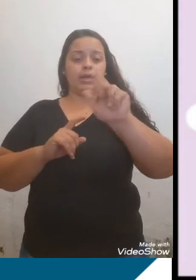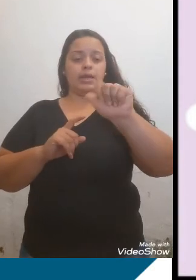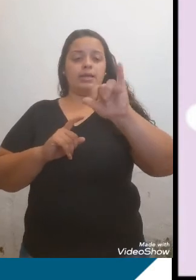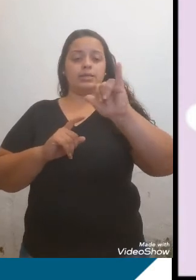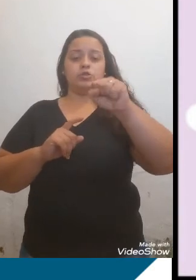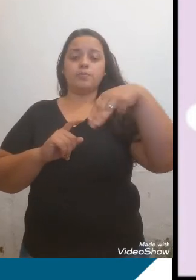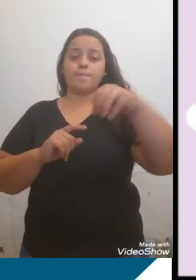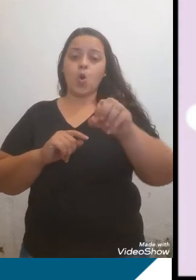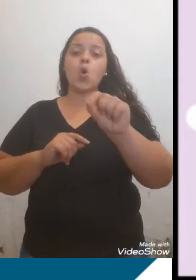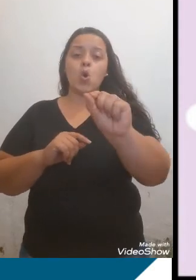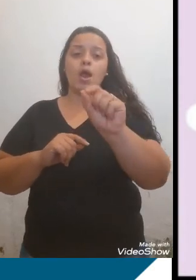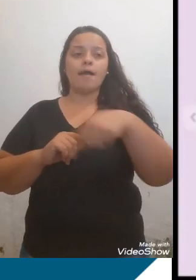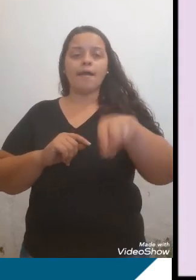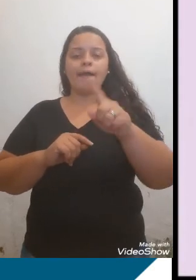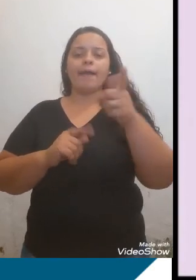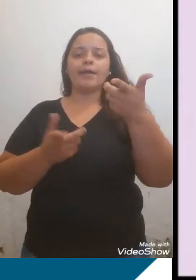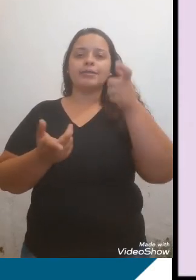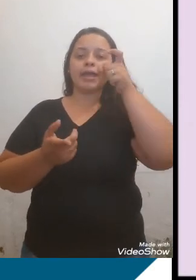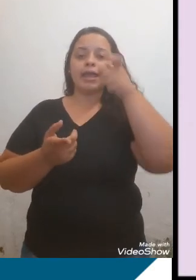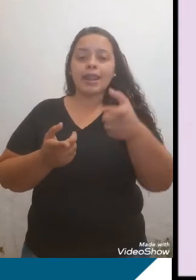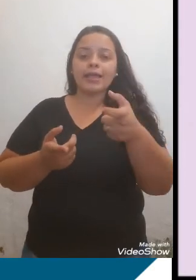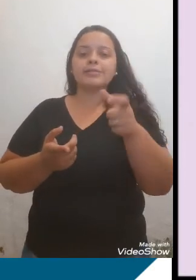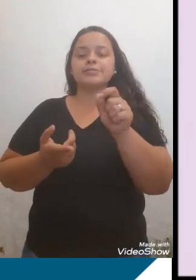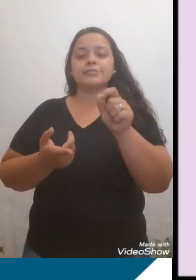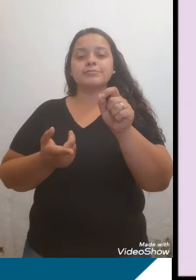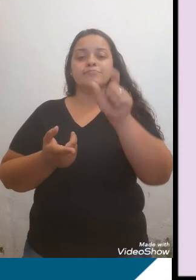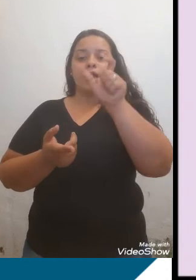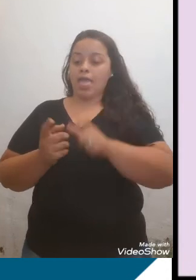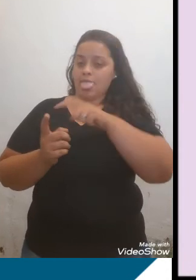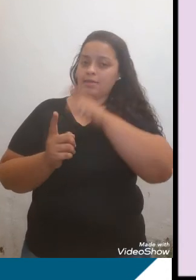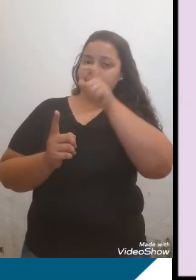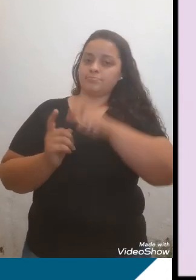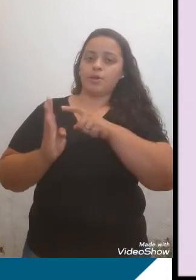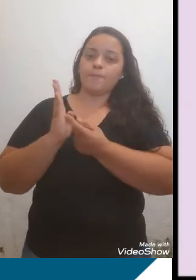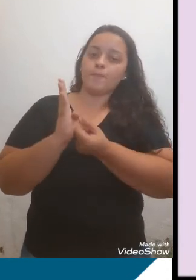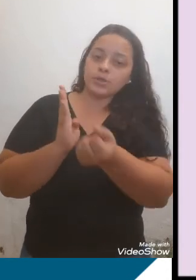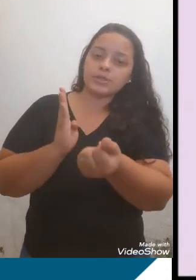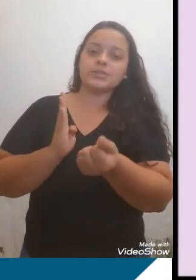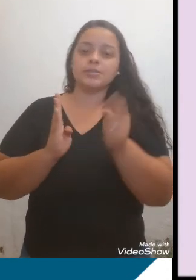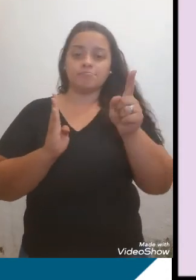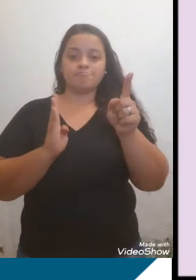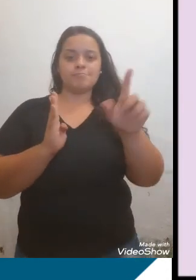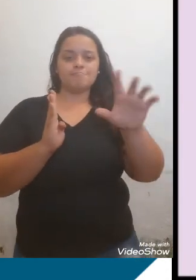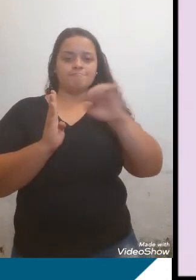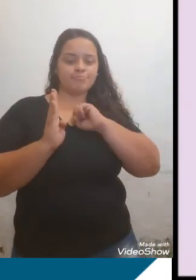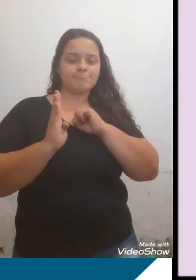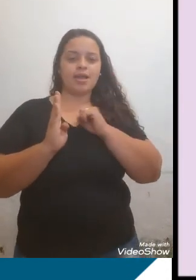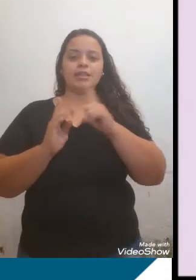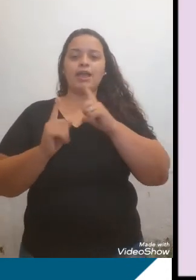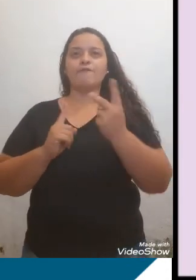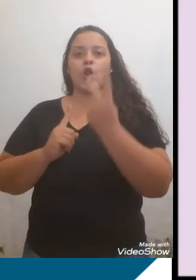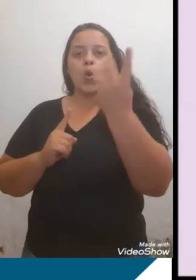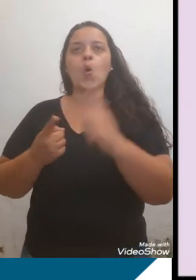de pensamento que servirá aos interesses da burguesia. Isso porque ela defendia